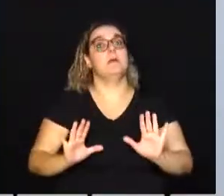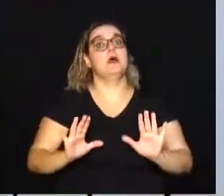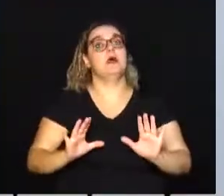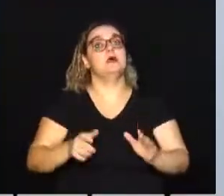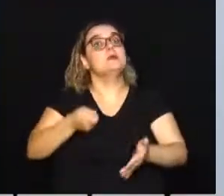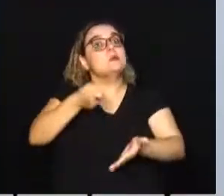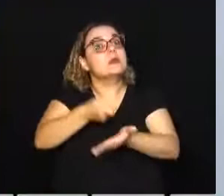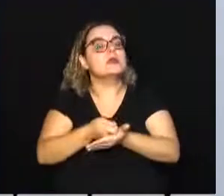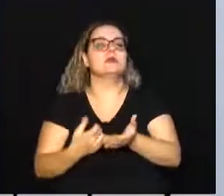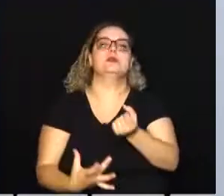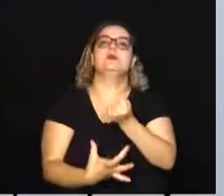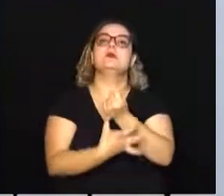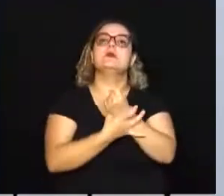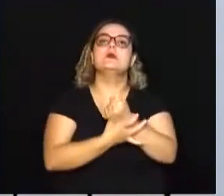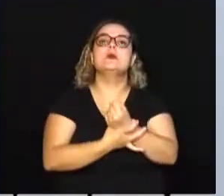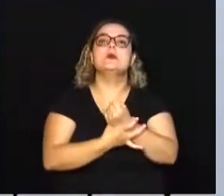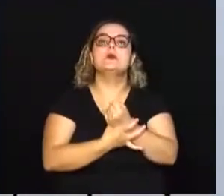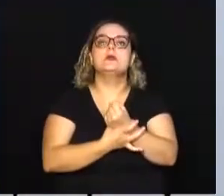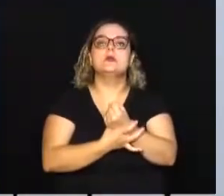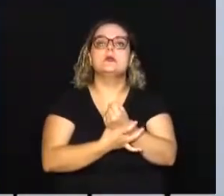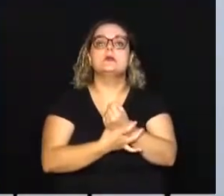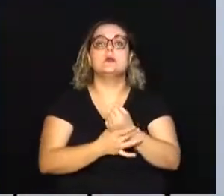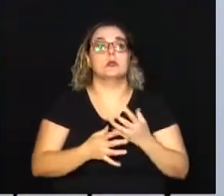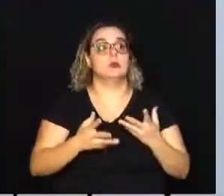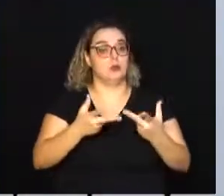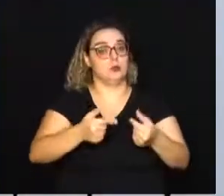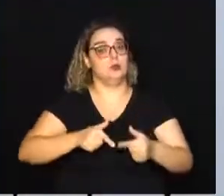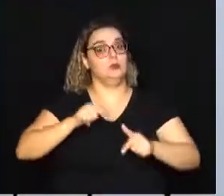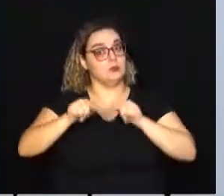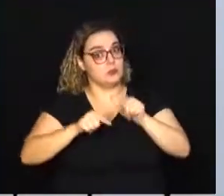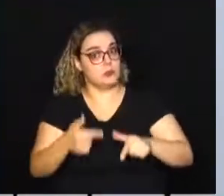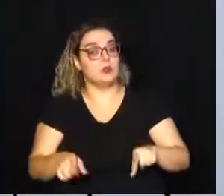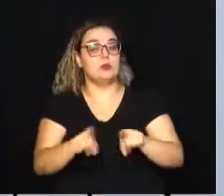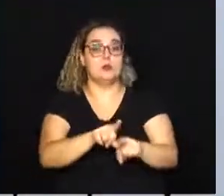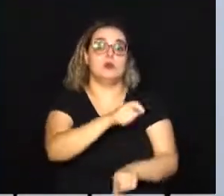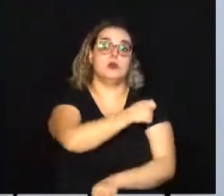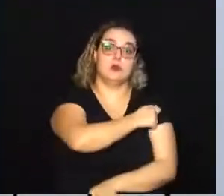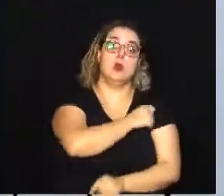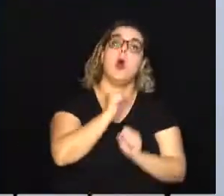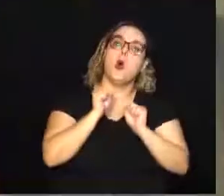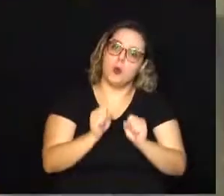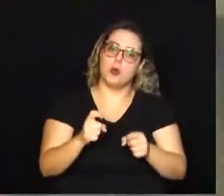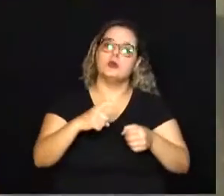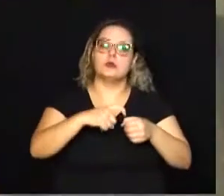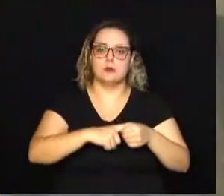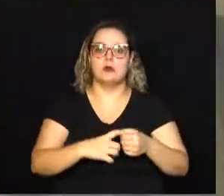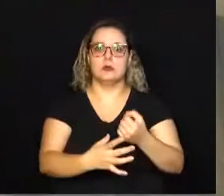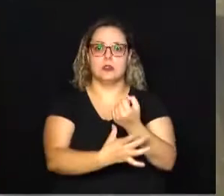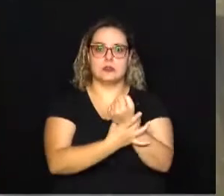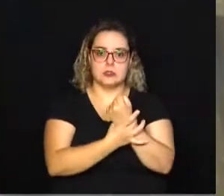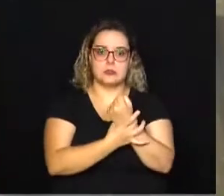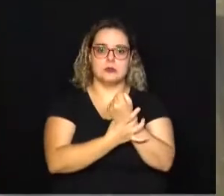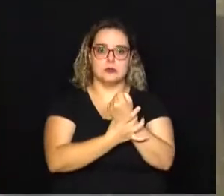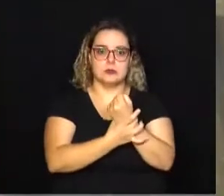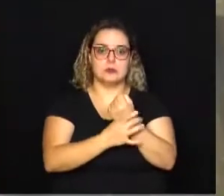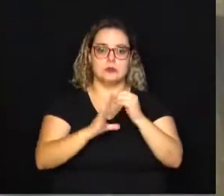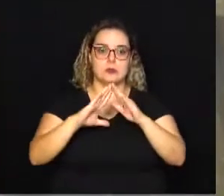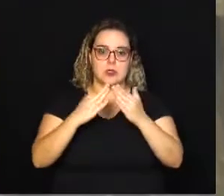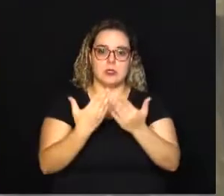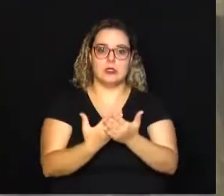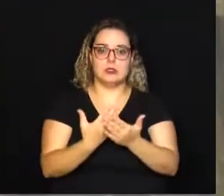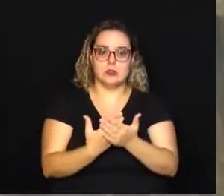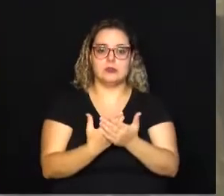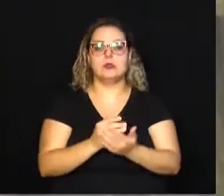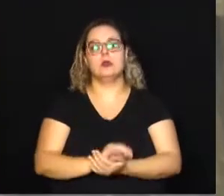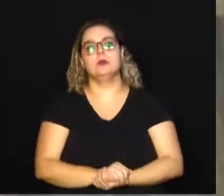segurança mínima para que os trabalhadores e os alunos possam voltar para a escola. Vereadora Guida Calisto, estamos há um